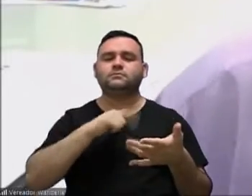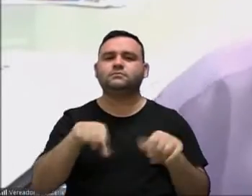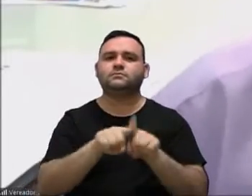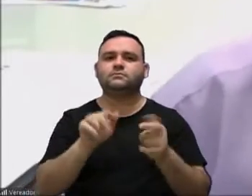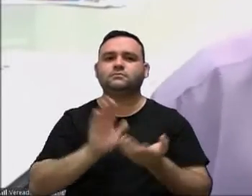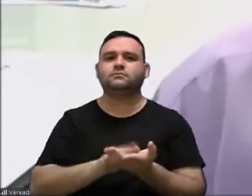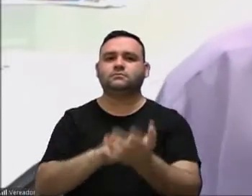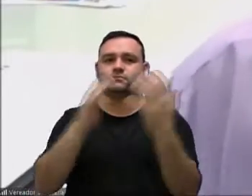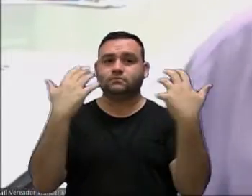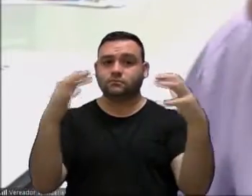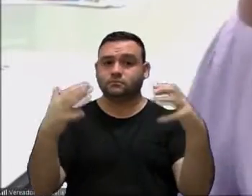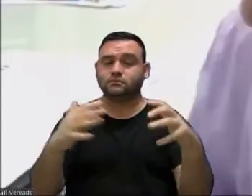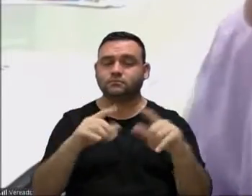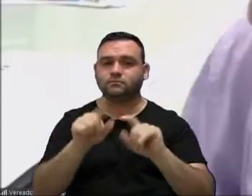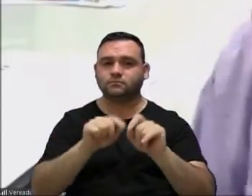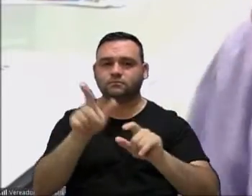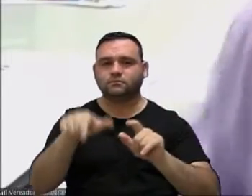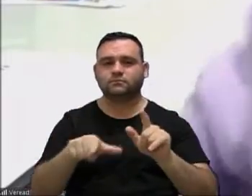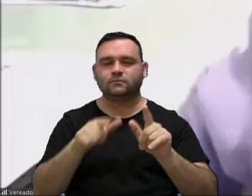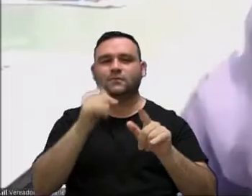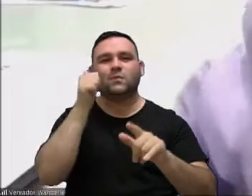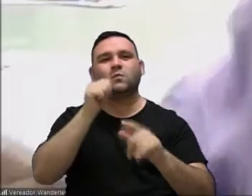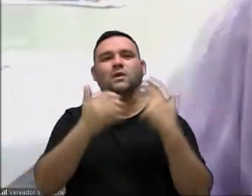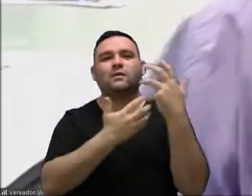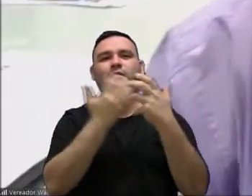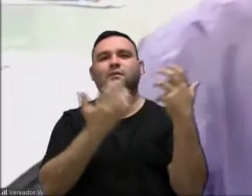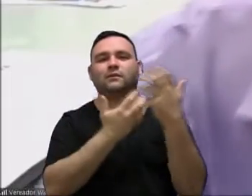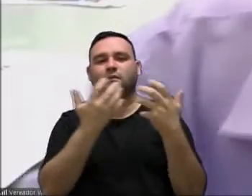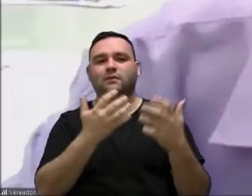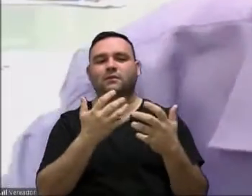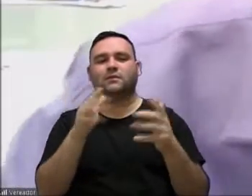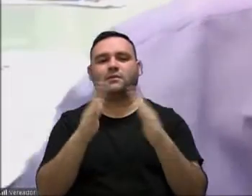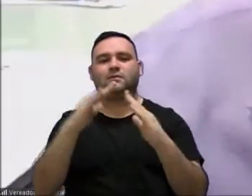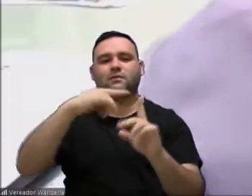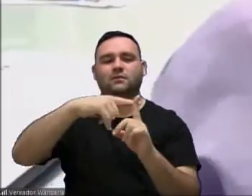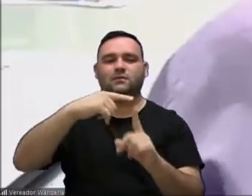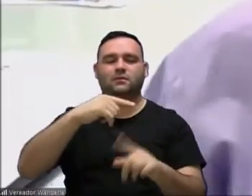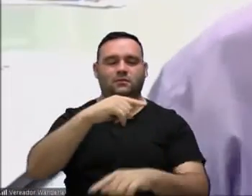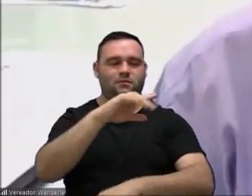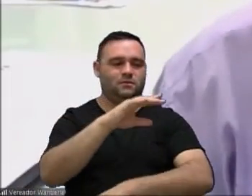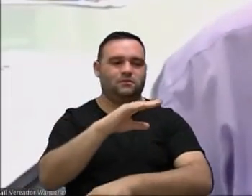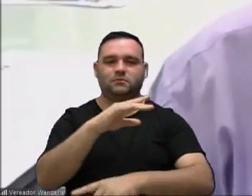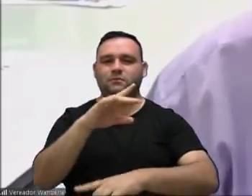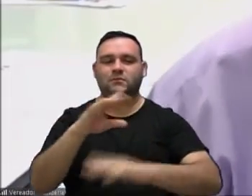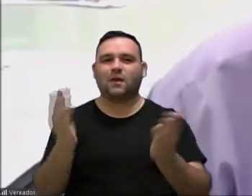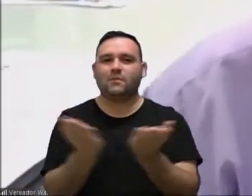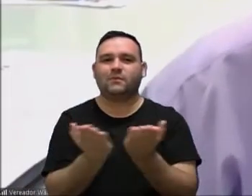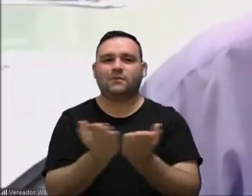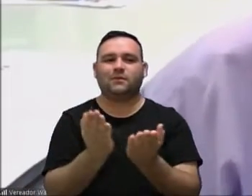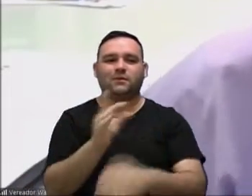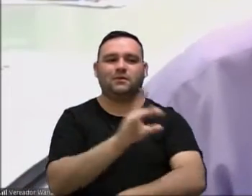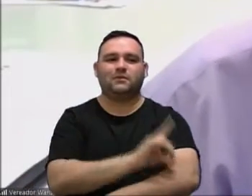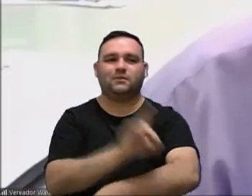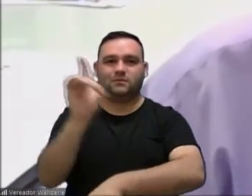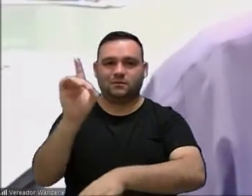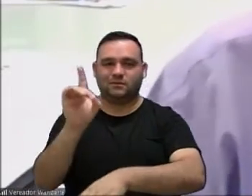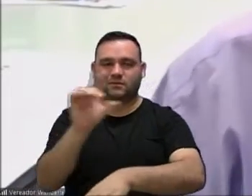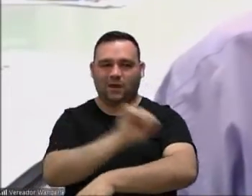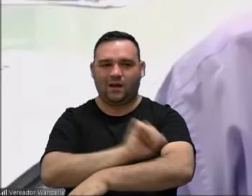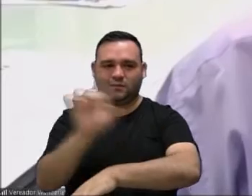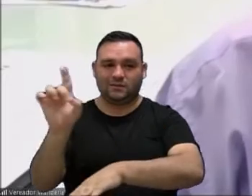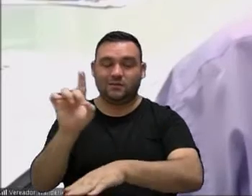congratulações pra cantora da Igreja Assembleia de Deus, a Rebeca de Deus,